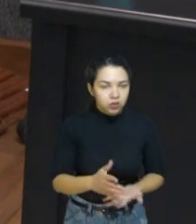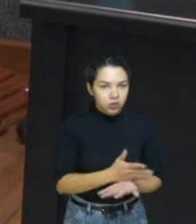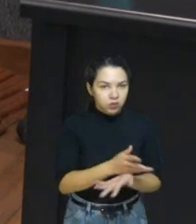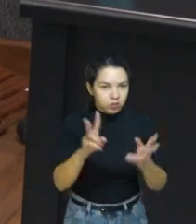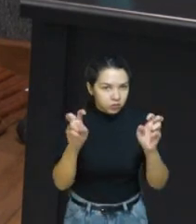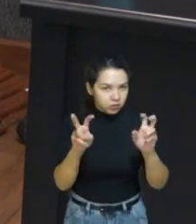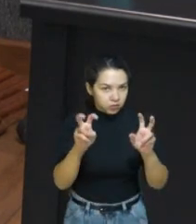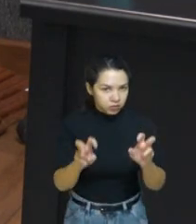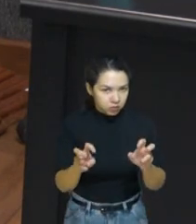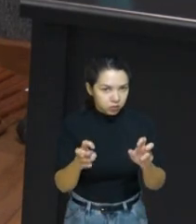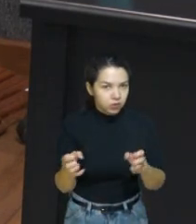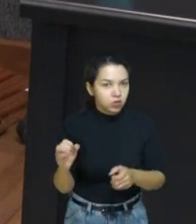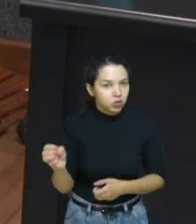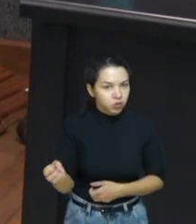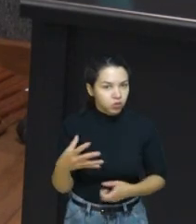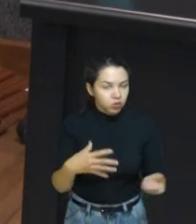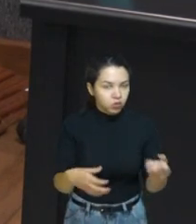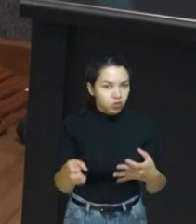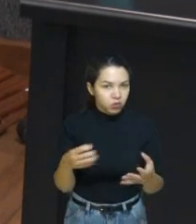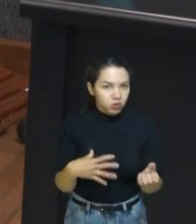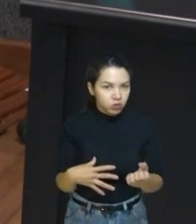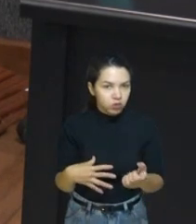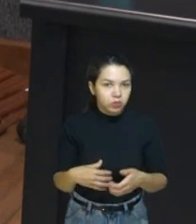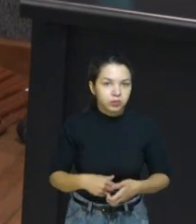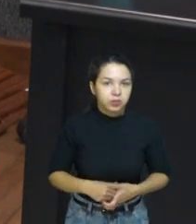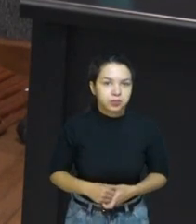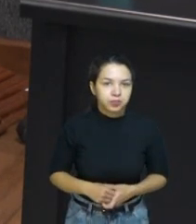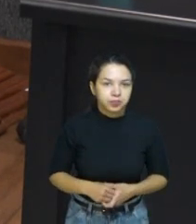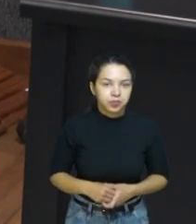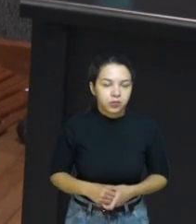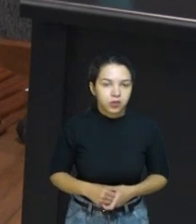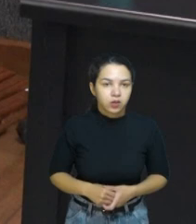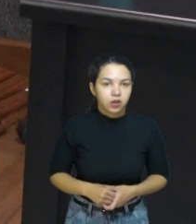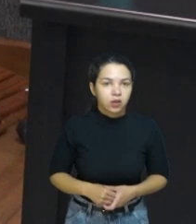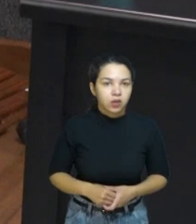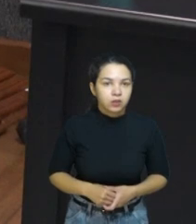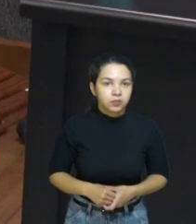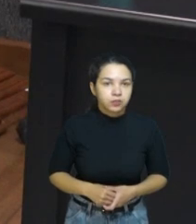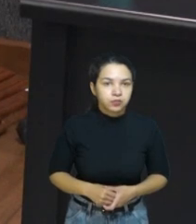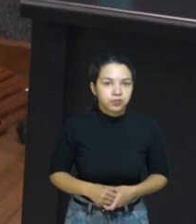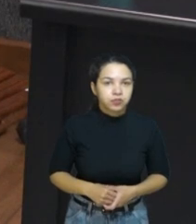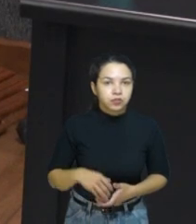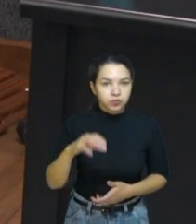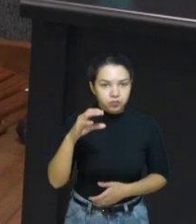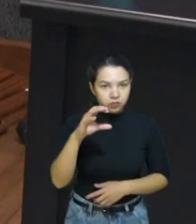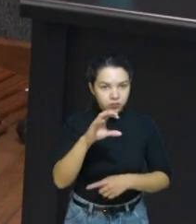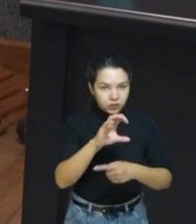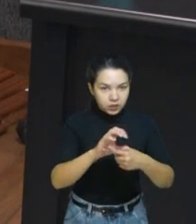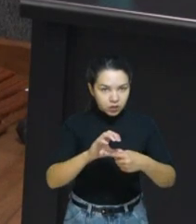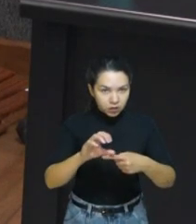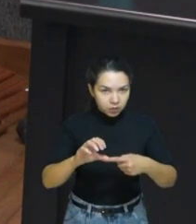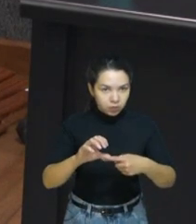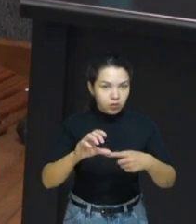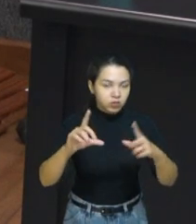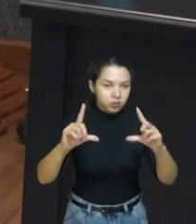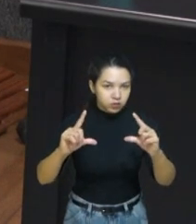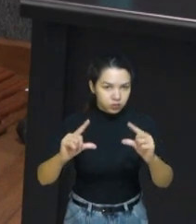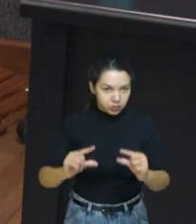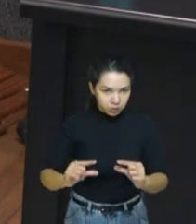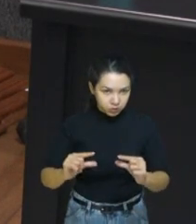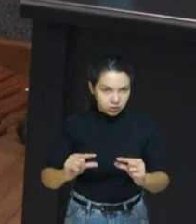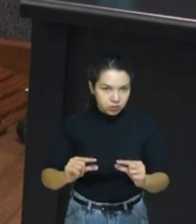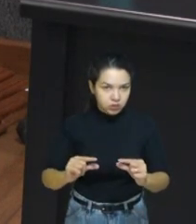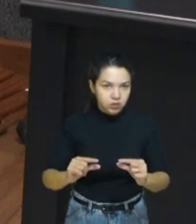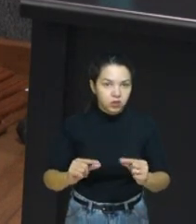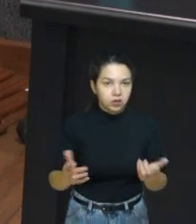que foi algumas inovações, né? Uma delas é essa questão da neutralização de carbono das viagens dos deputados.